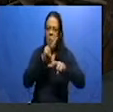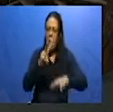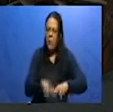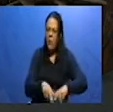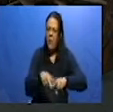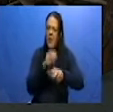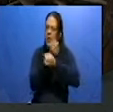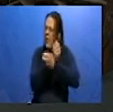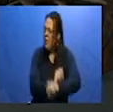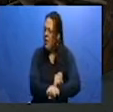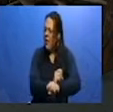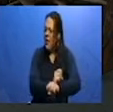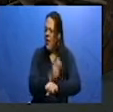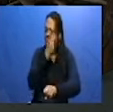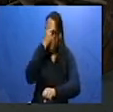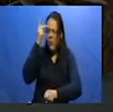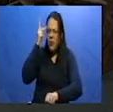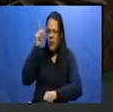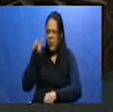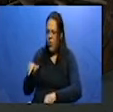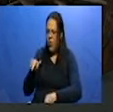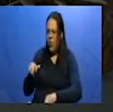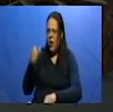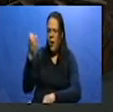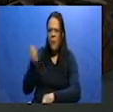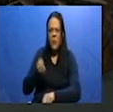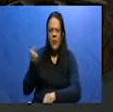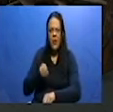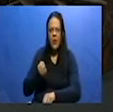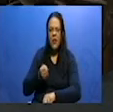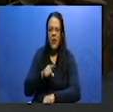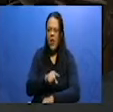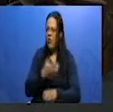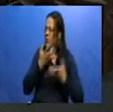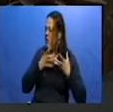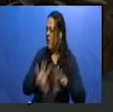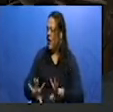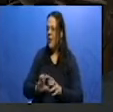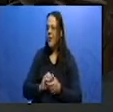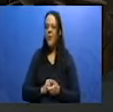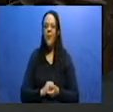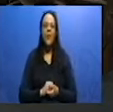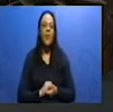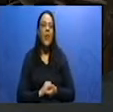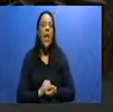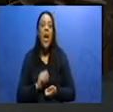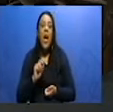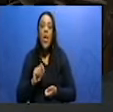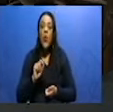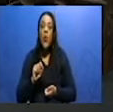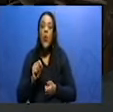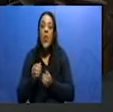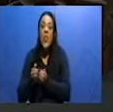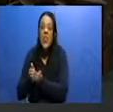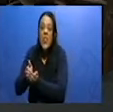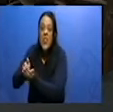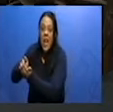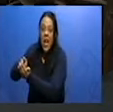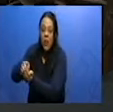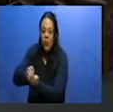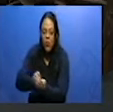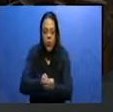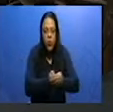trabalhando para branco. E ele fala isso para o jesuíta, né? Misteriosamente, navios se aproximam da costa